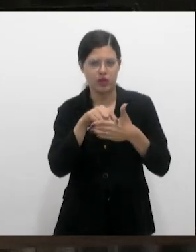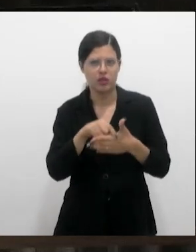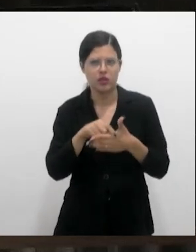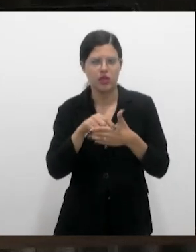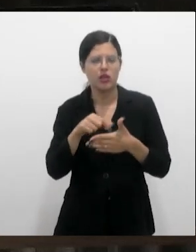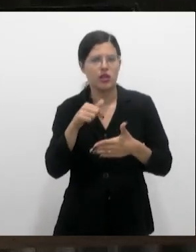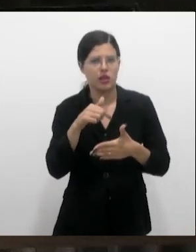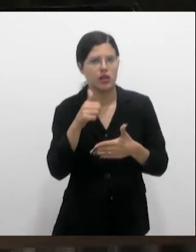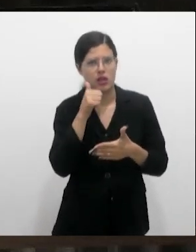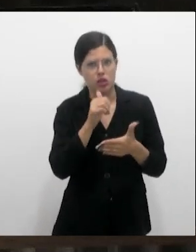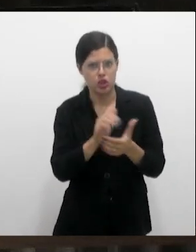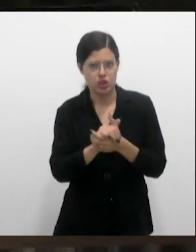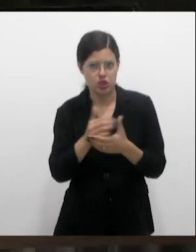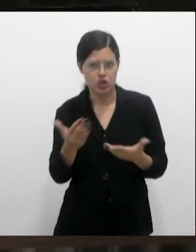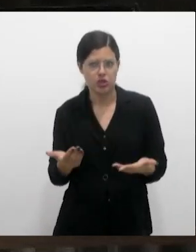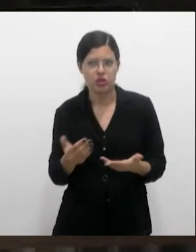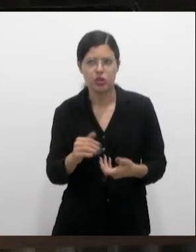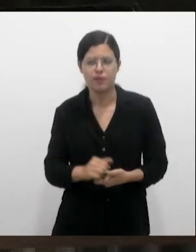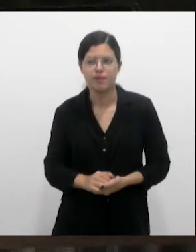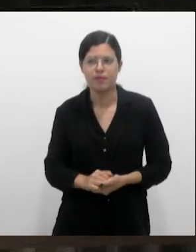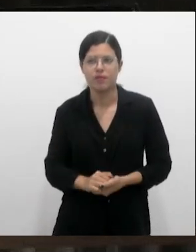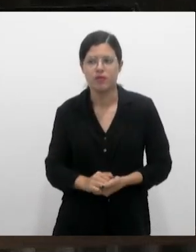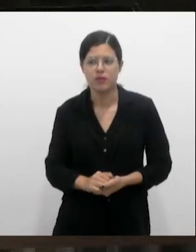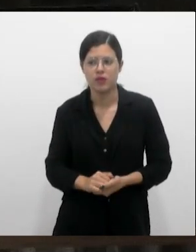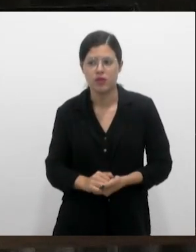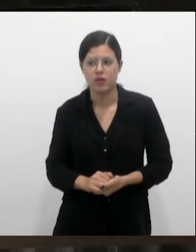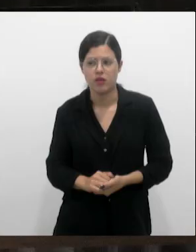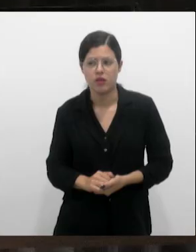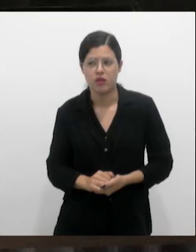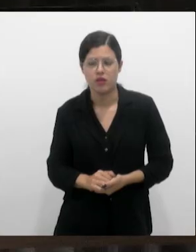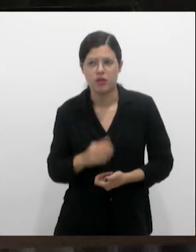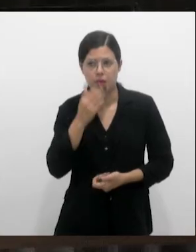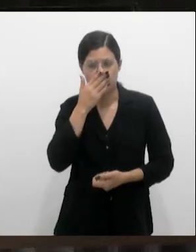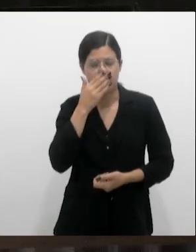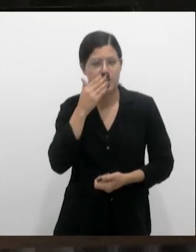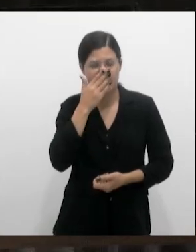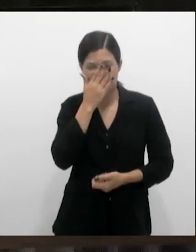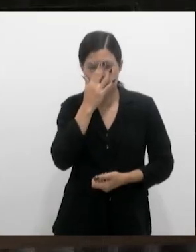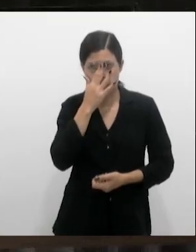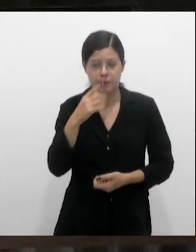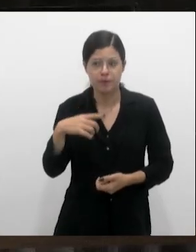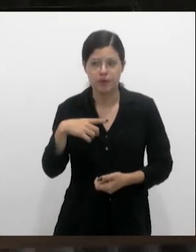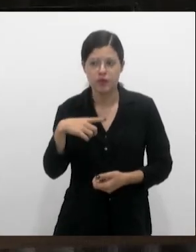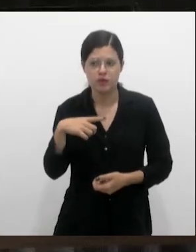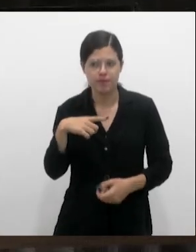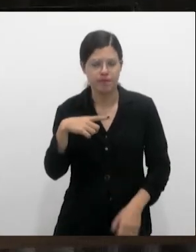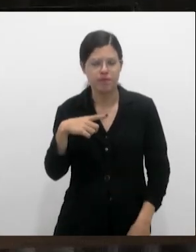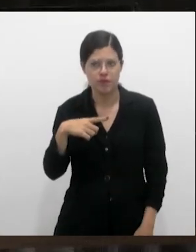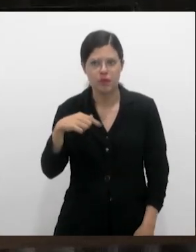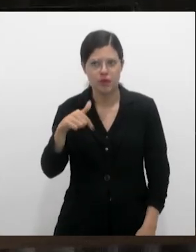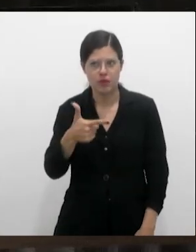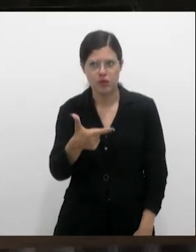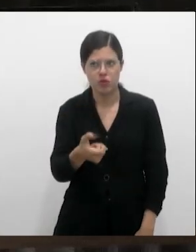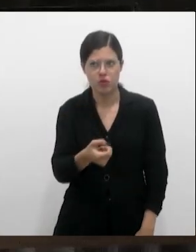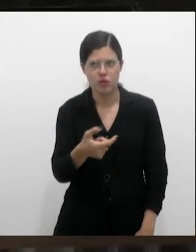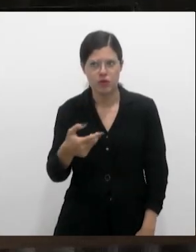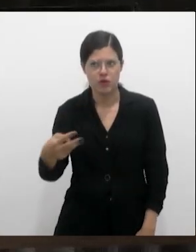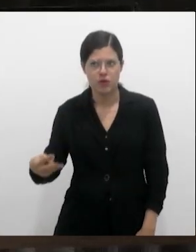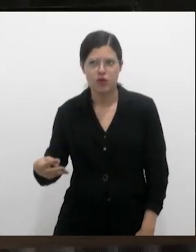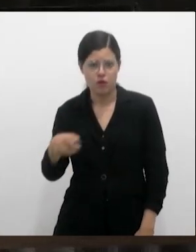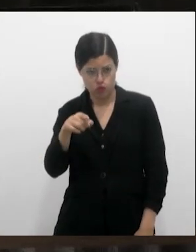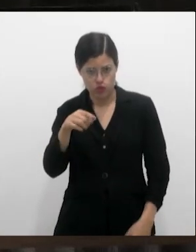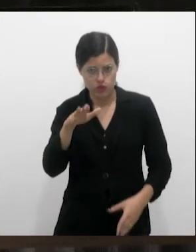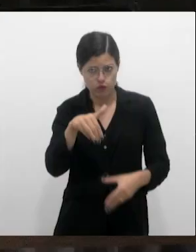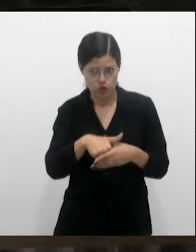Janja, que recebe críticas por viagens e intervenções, pressiona por seu próprio gabinete desde 2023. Tu votou